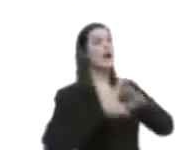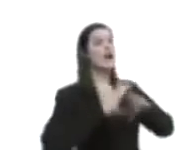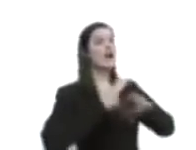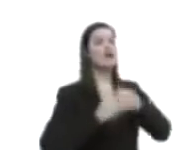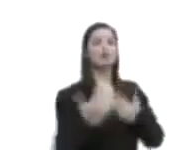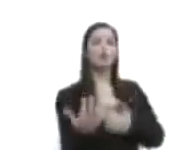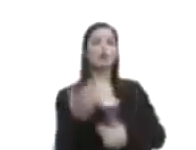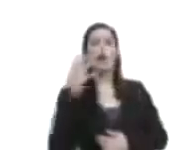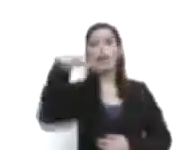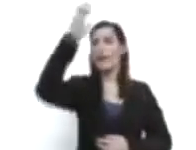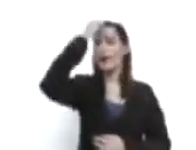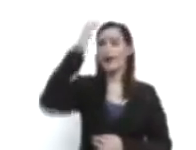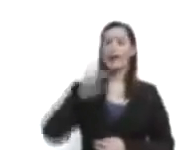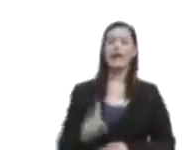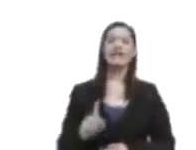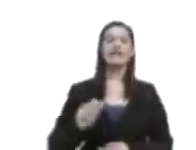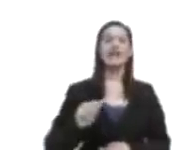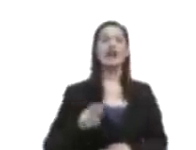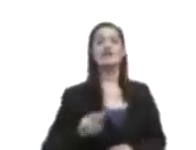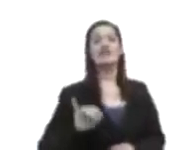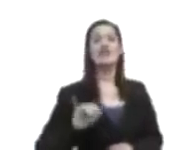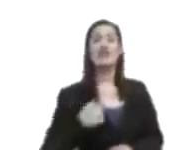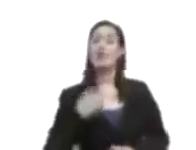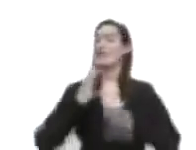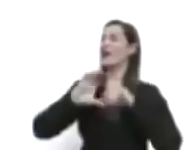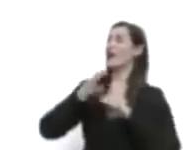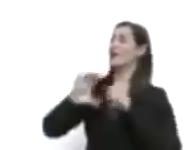eu canto como o rei Davi. Eu